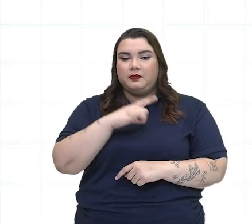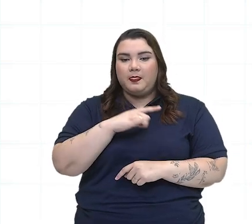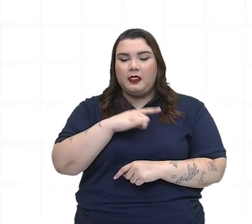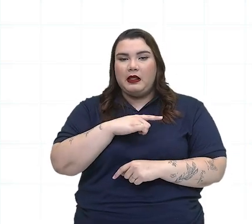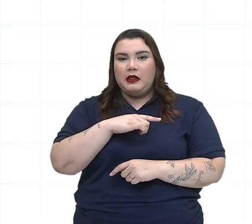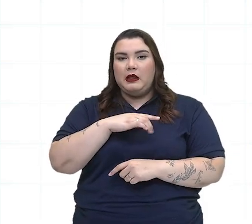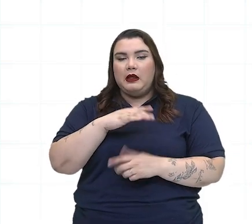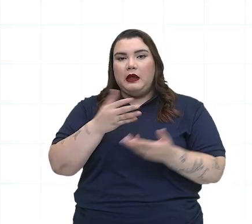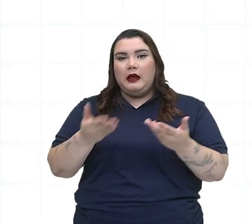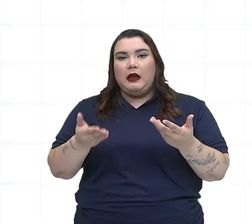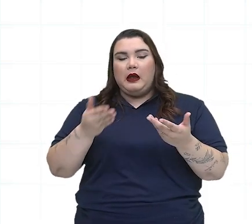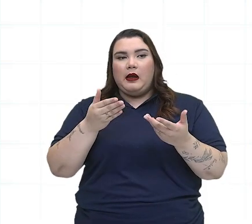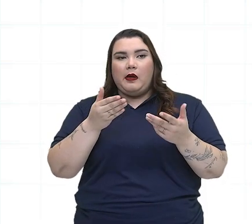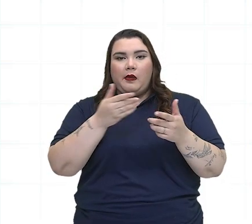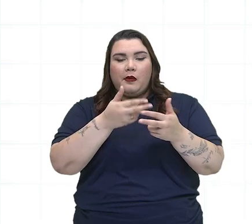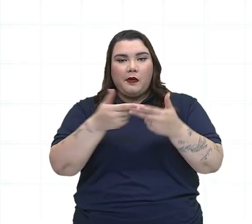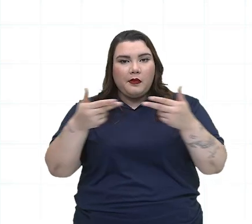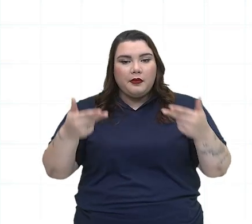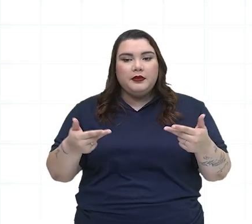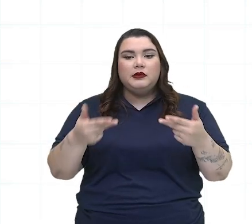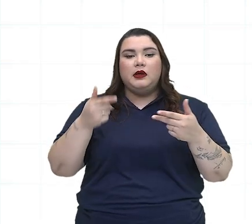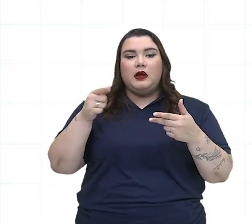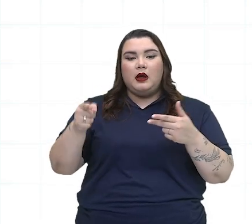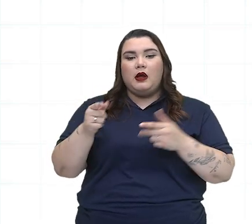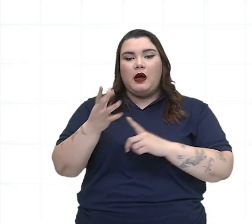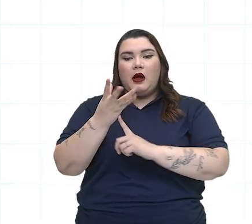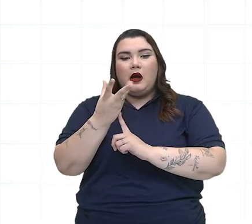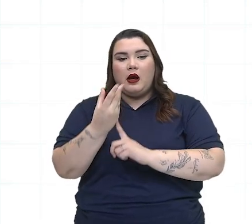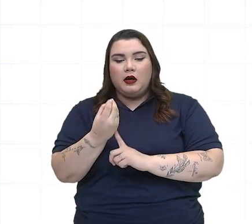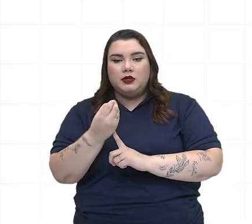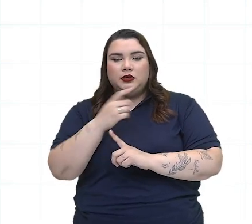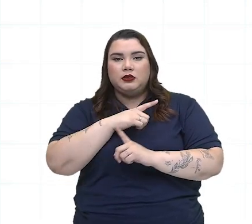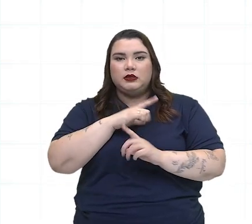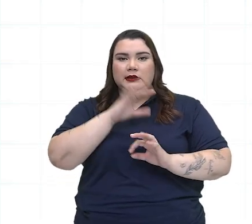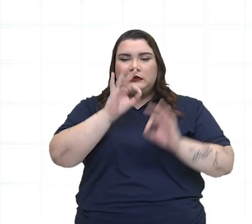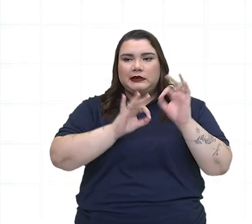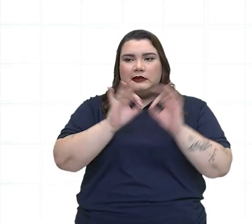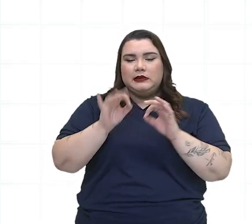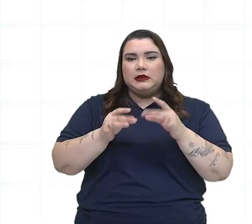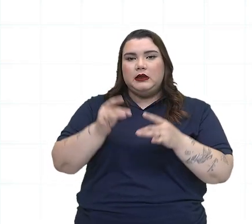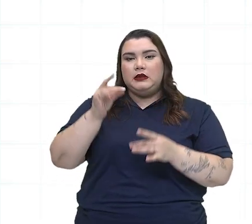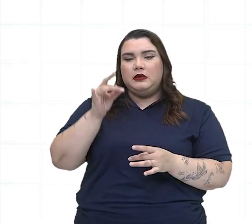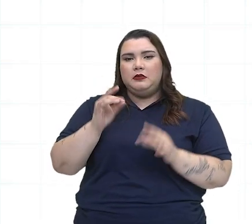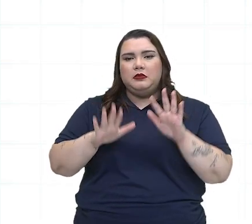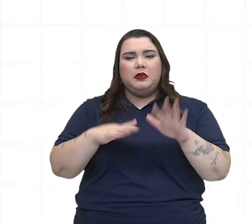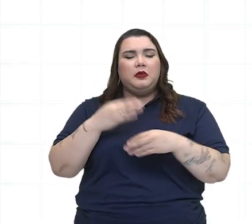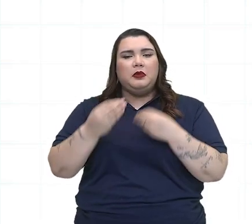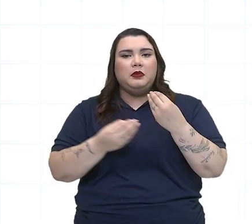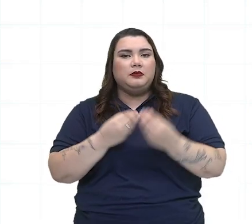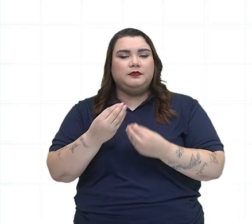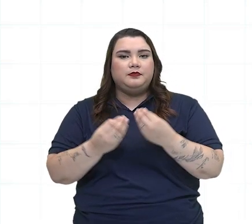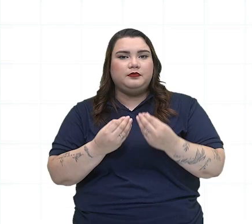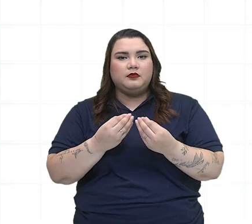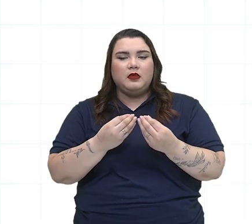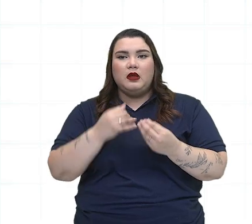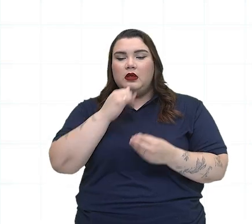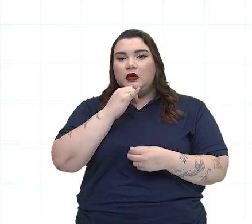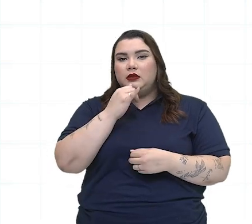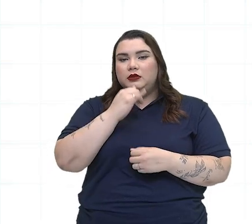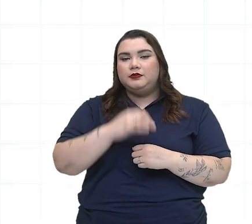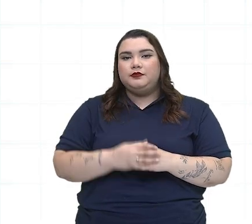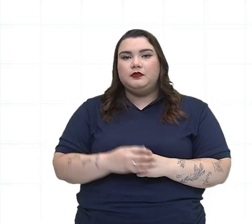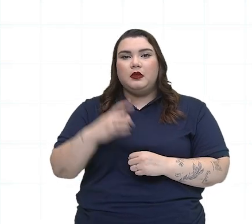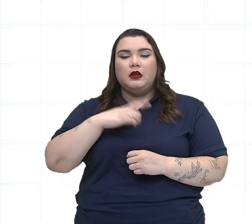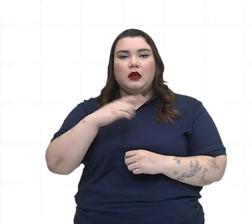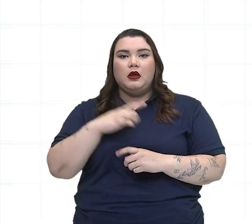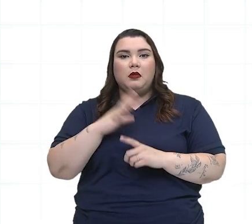caos, as obras de grandes pintores são composições muito elaboradas. Como assim, professora? Mesmo no caos? Existe